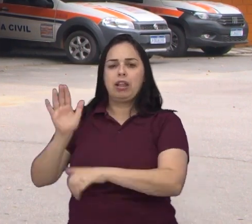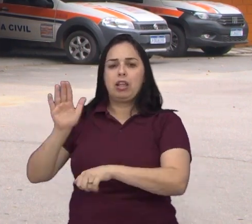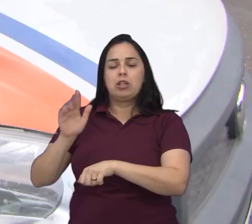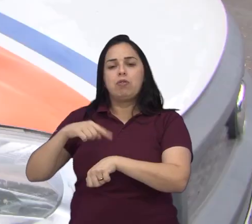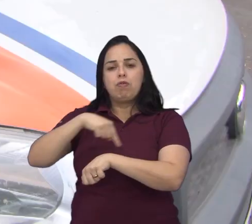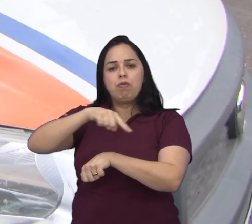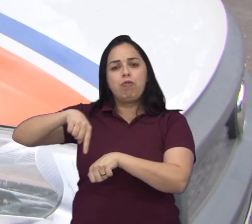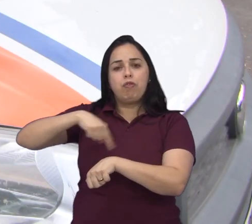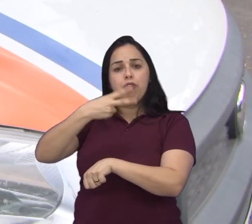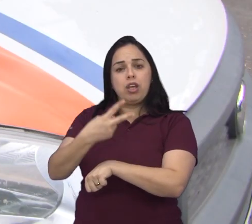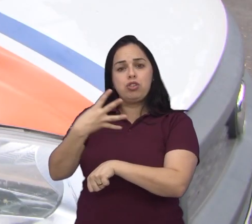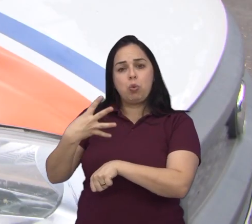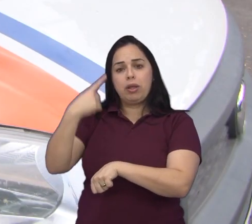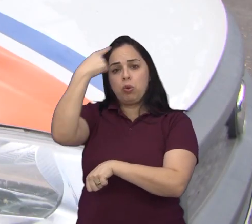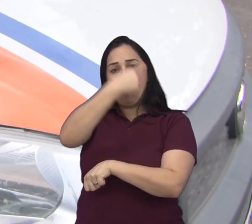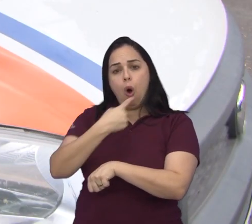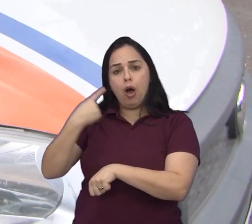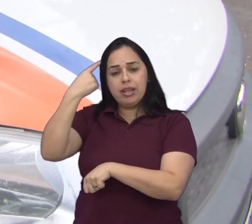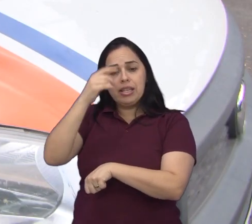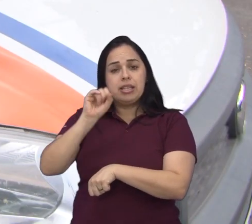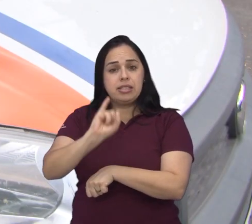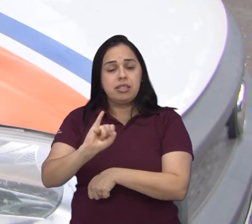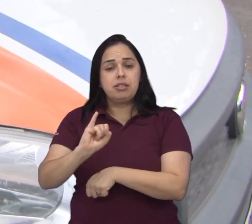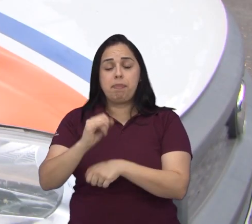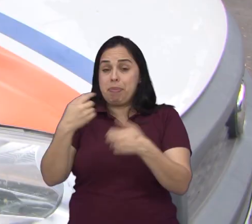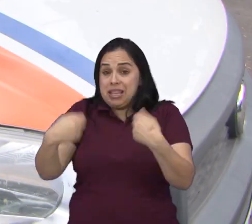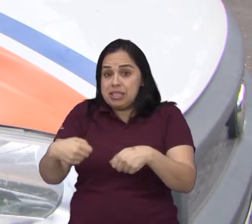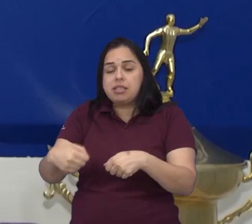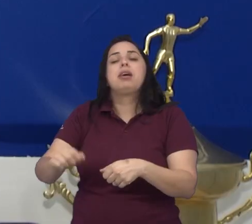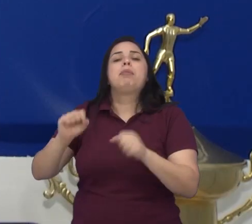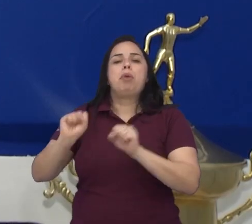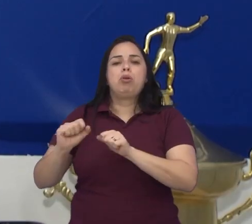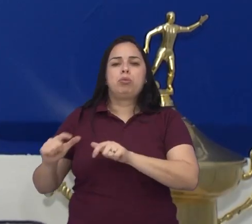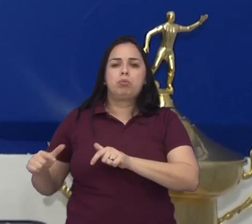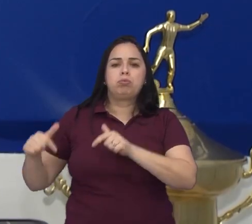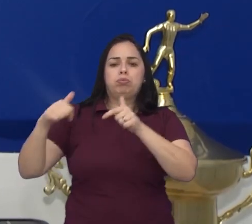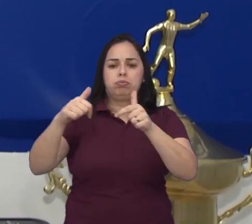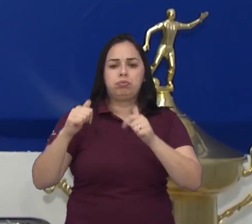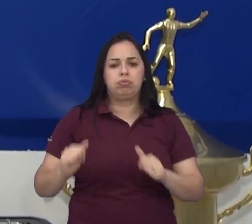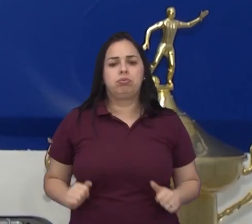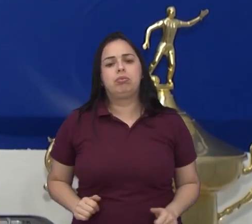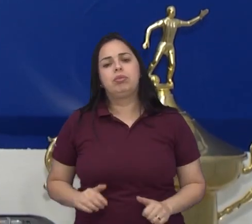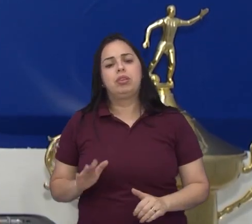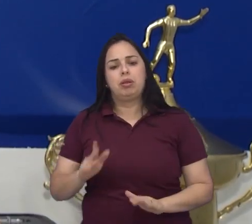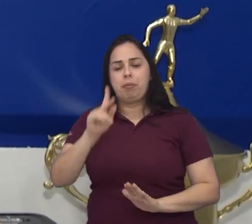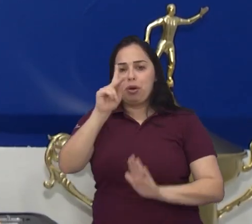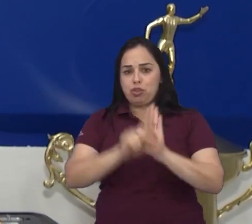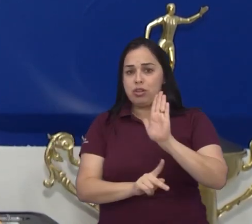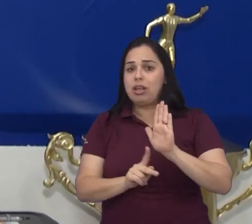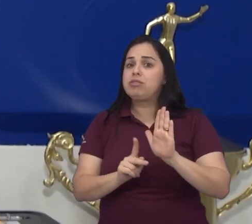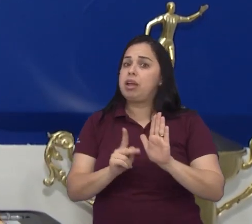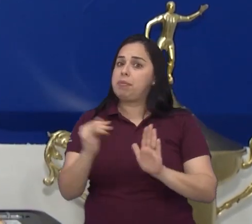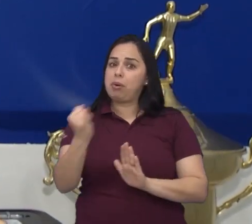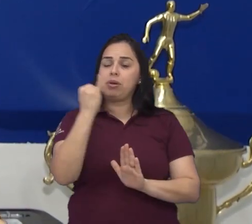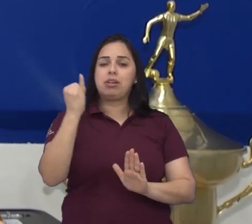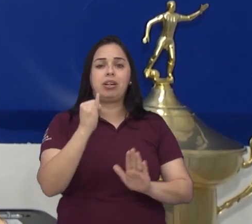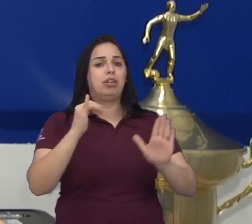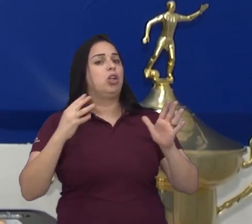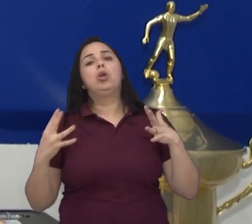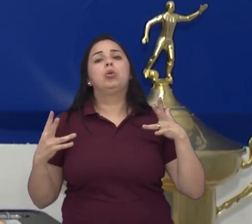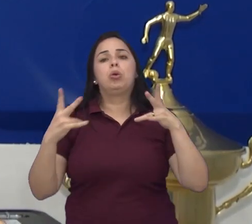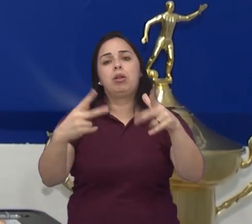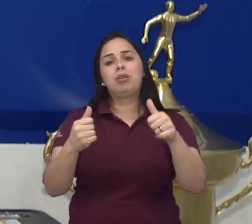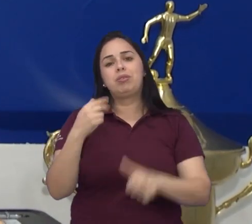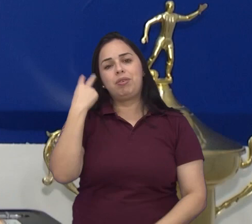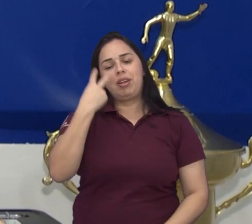de plantão, se necessário, para agir em ocorrências. É um projeto super importante, né? Um projeto que foi votado por unanimidade